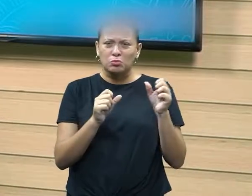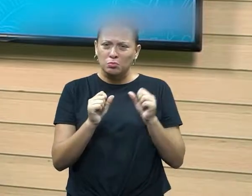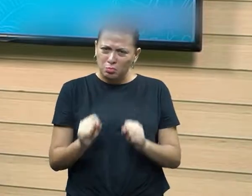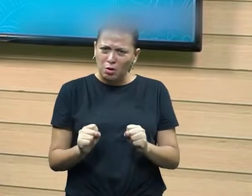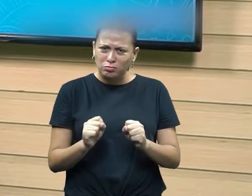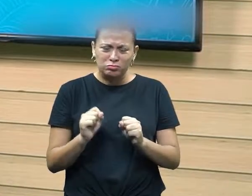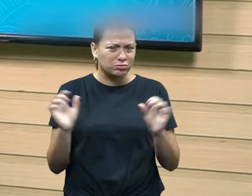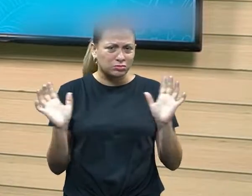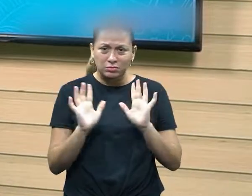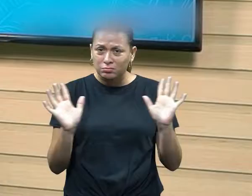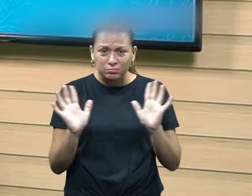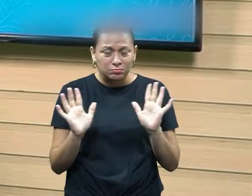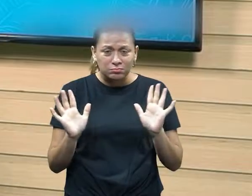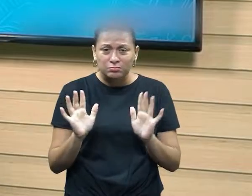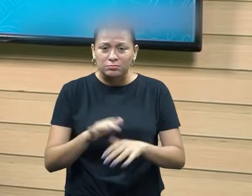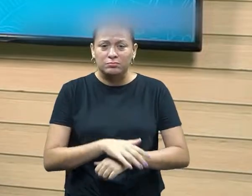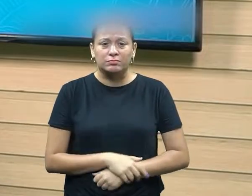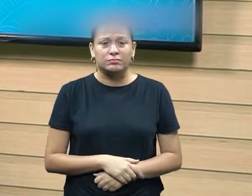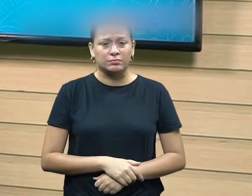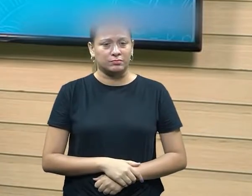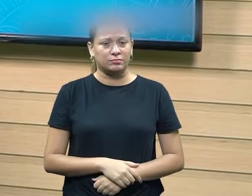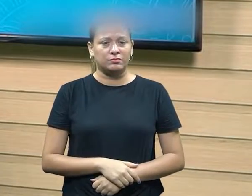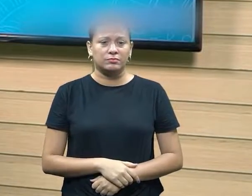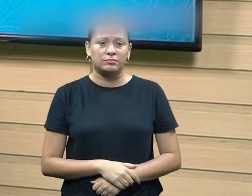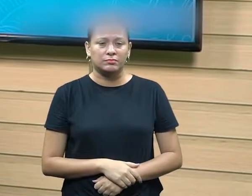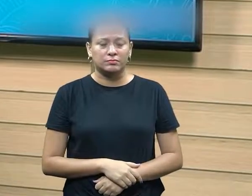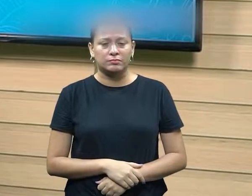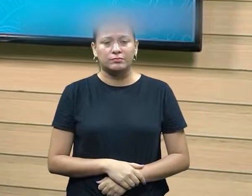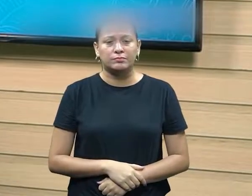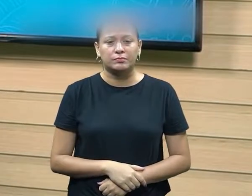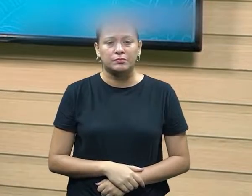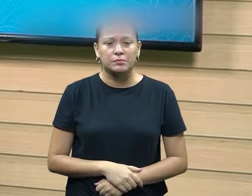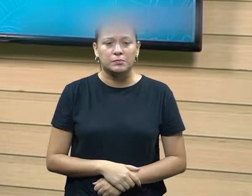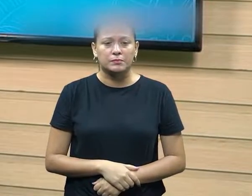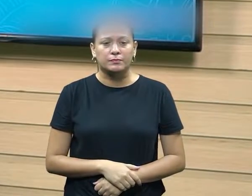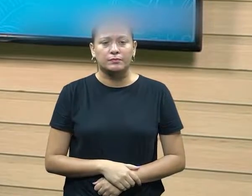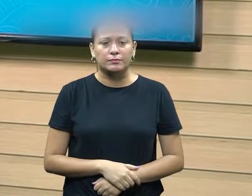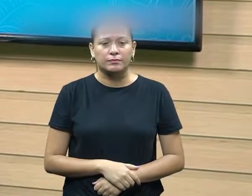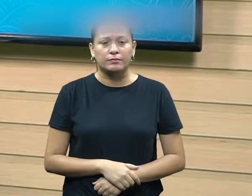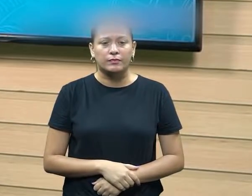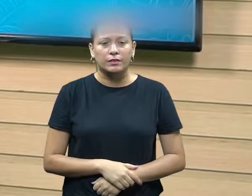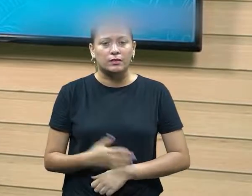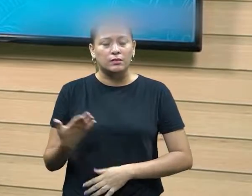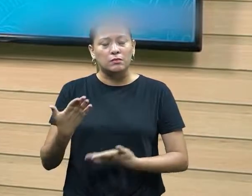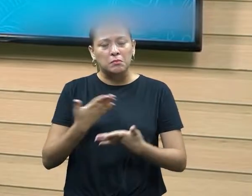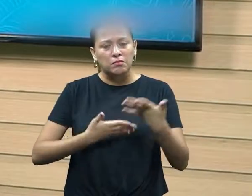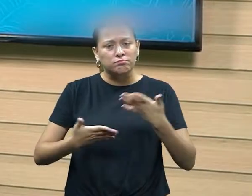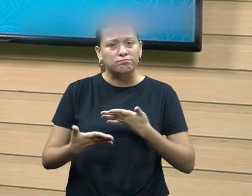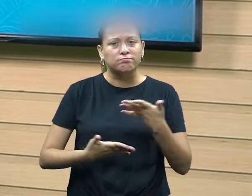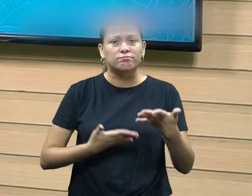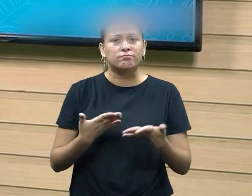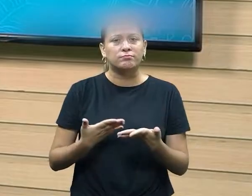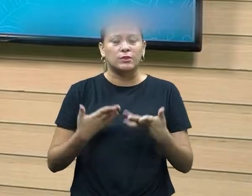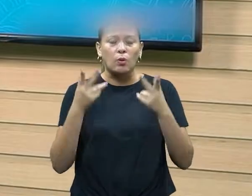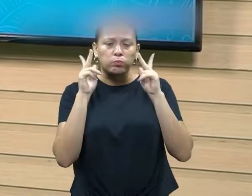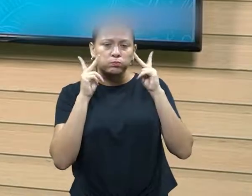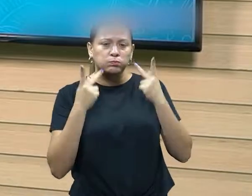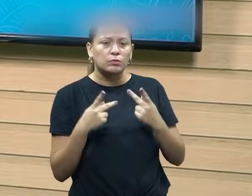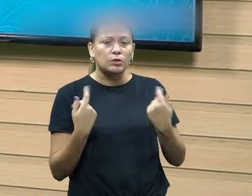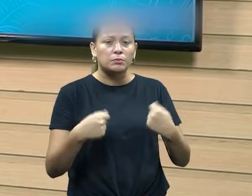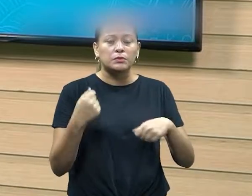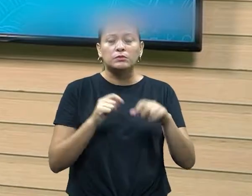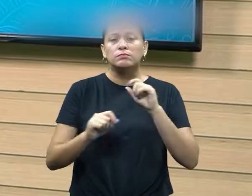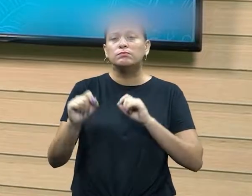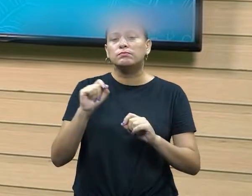é. Porque para que a nossa possa fluir esse nosso convívio humano, é necessário, né, que se